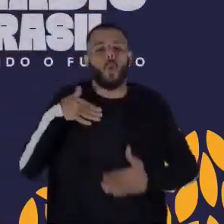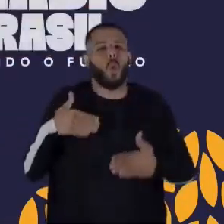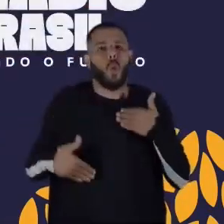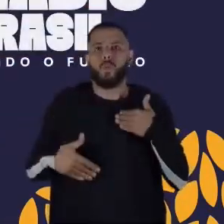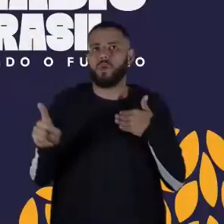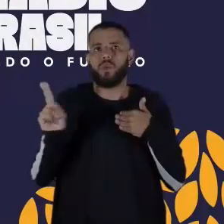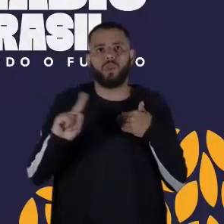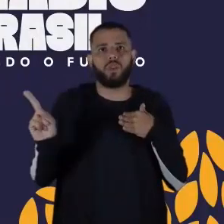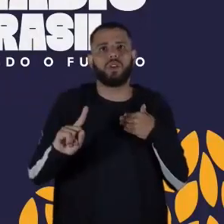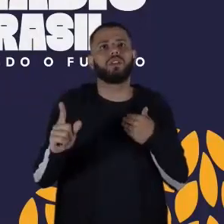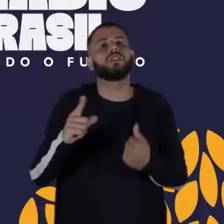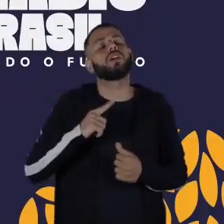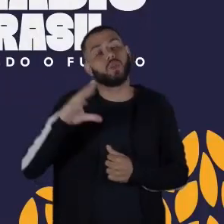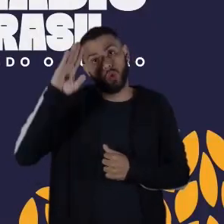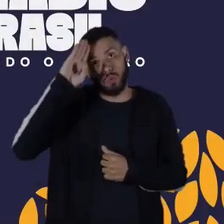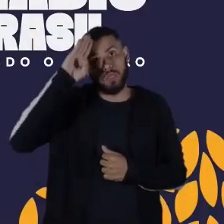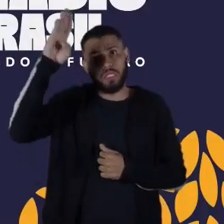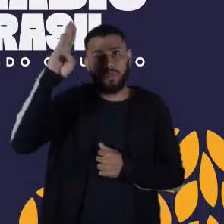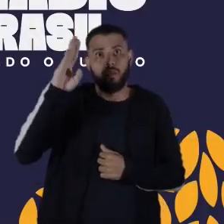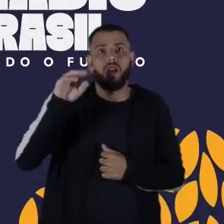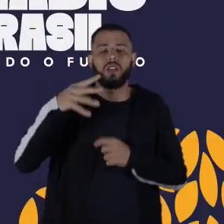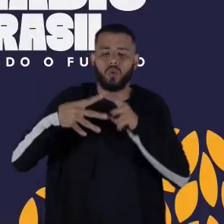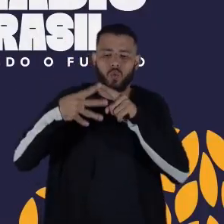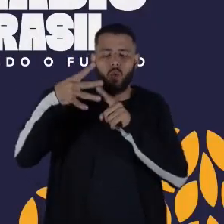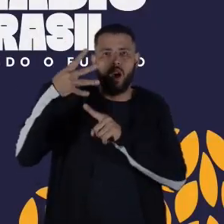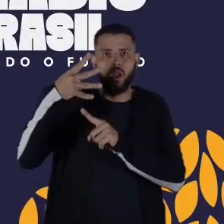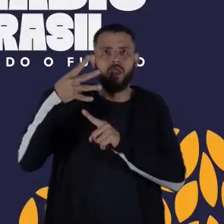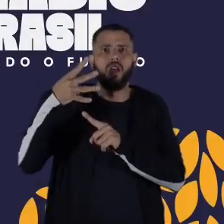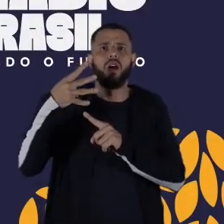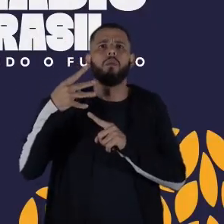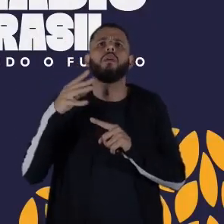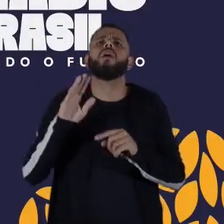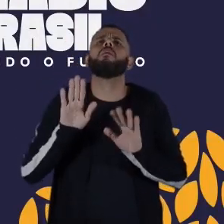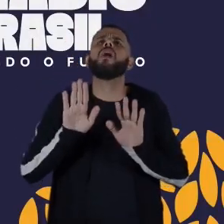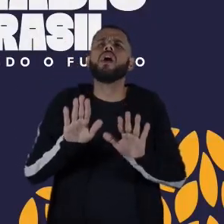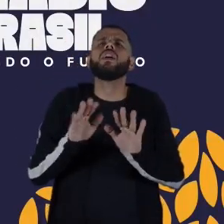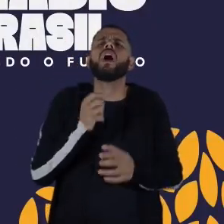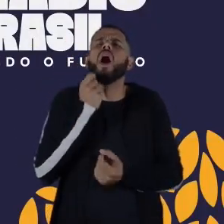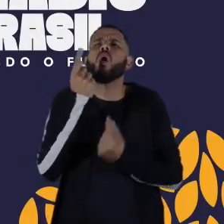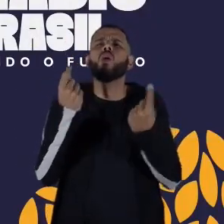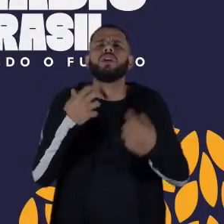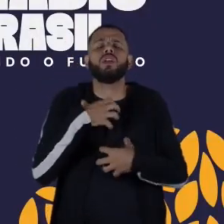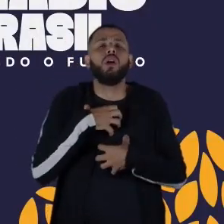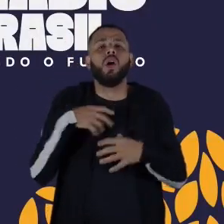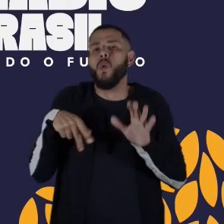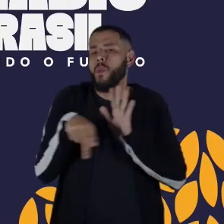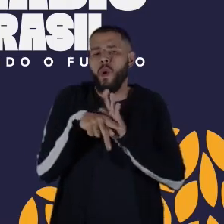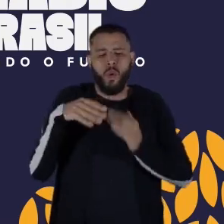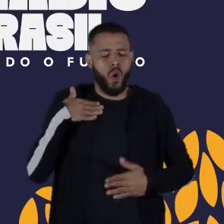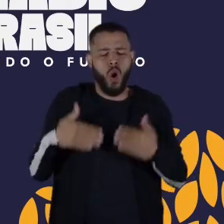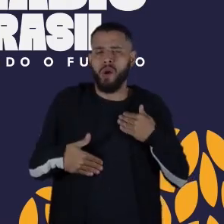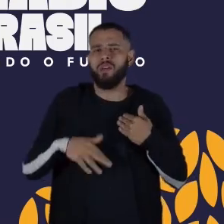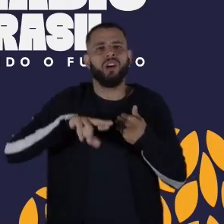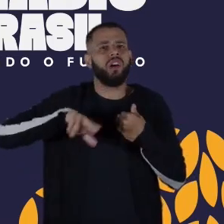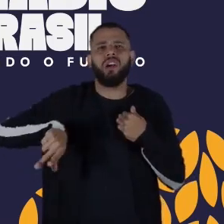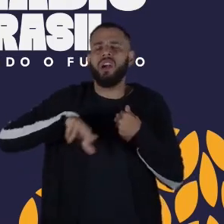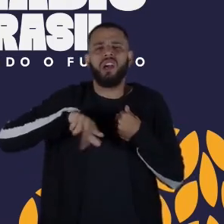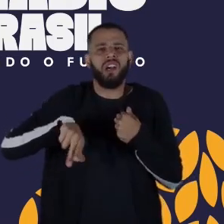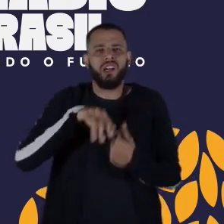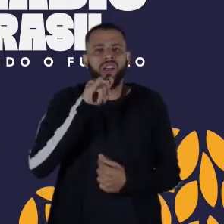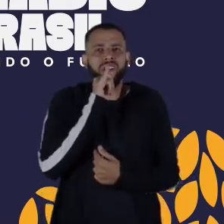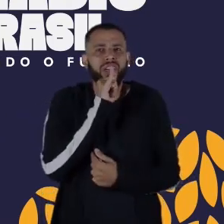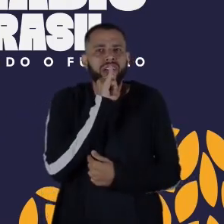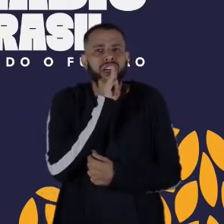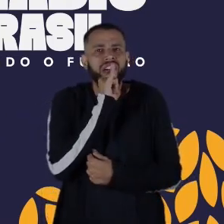sintomas principais, são esses 4. Tem sintomas, mas tem alguns que não são motores. Por exemplo, eles